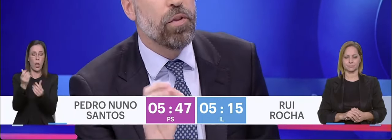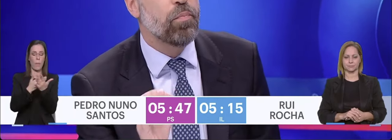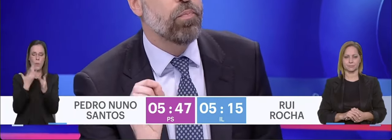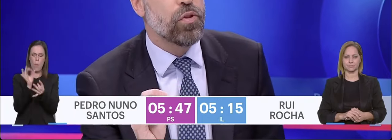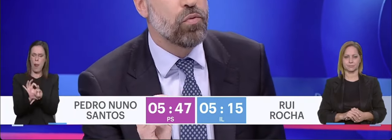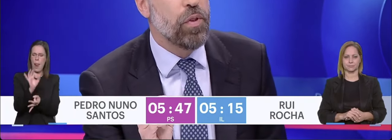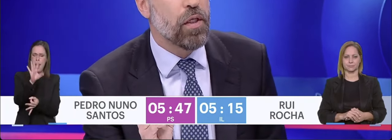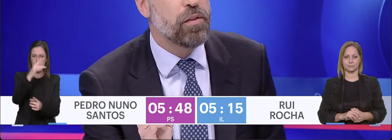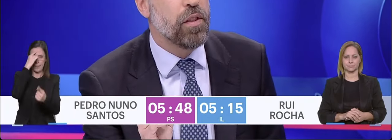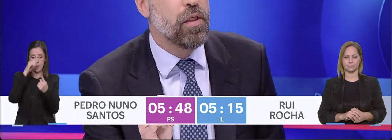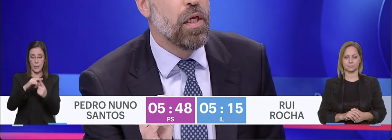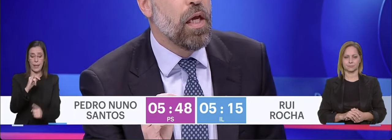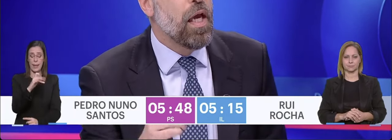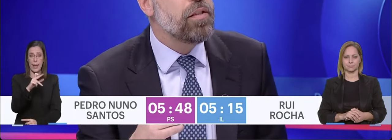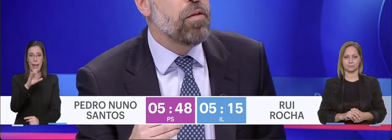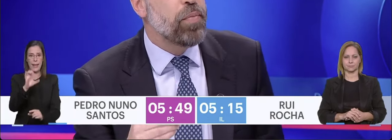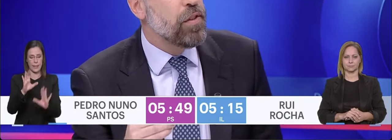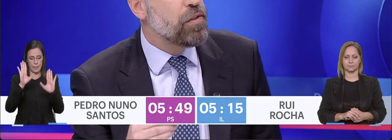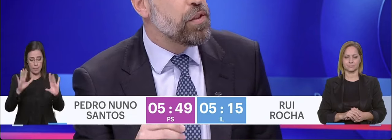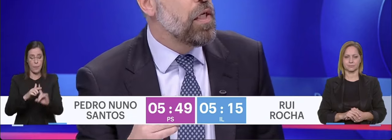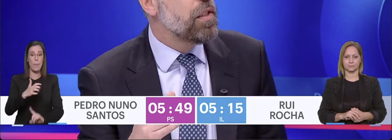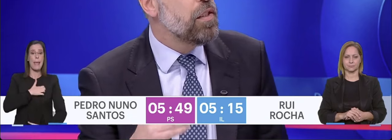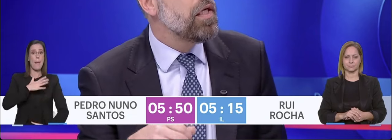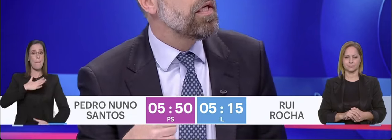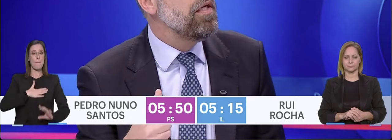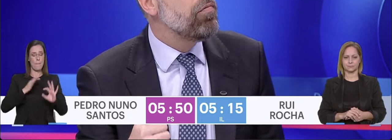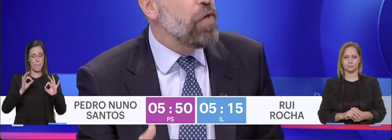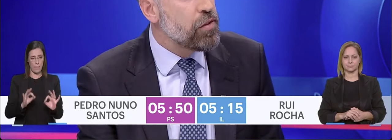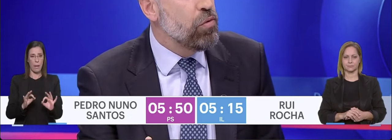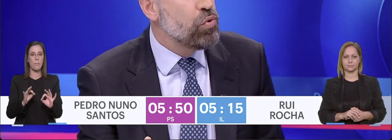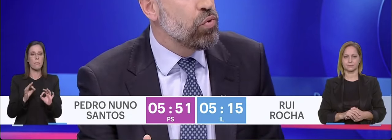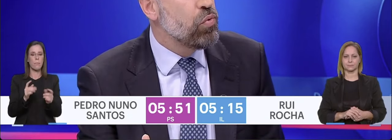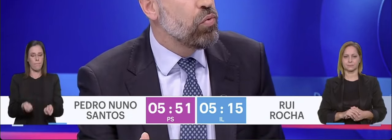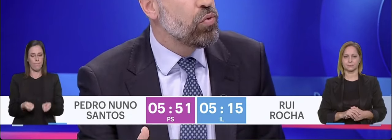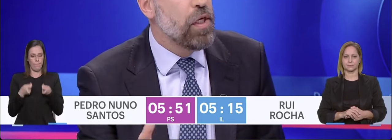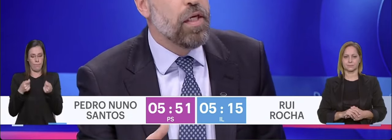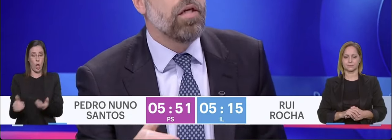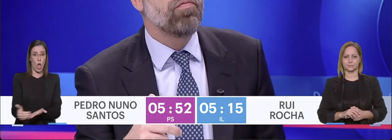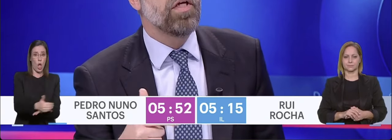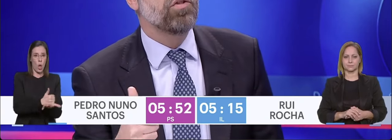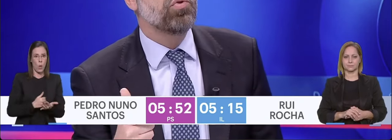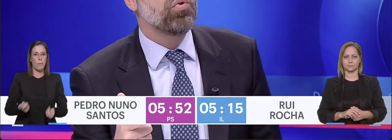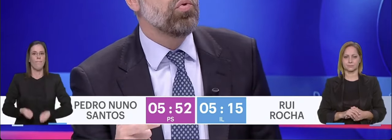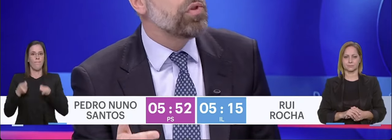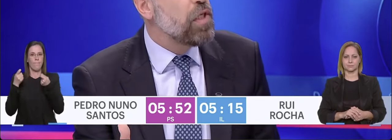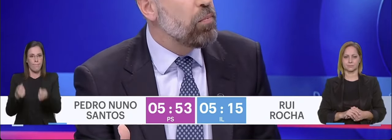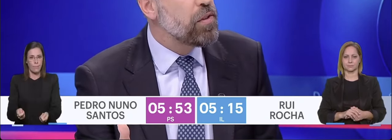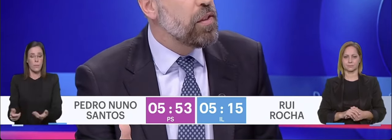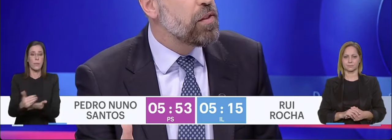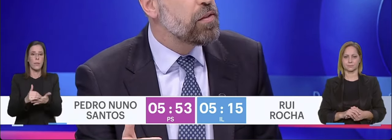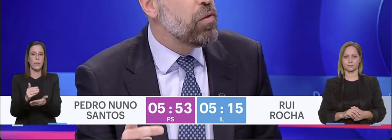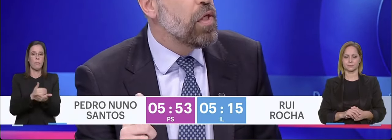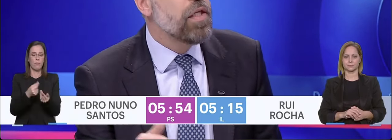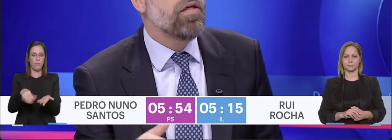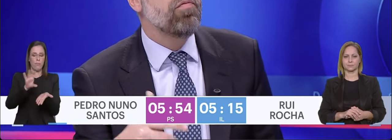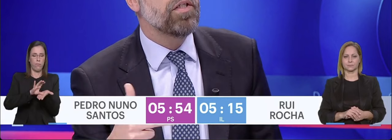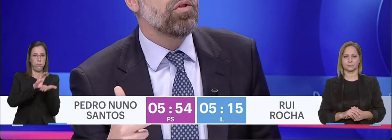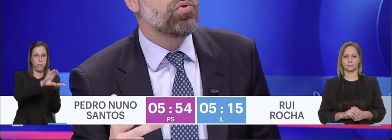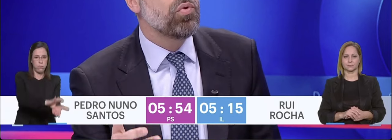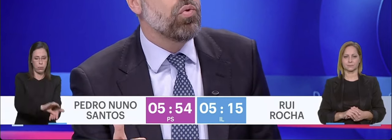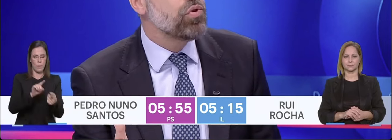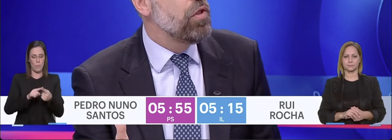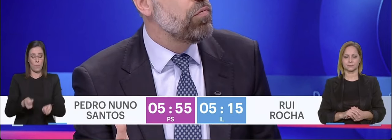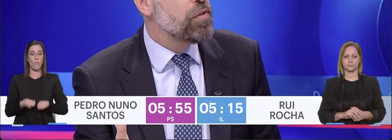dar este apontamento a propósito do irc as empresas que reinvestem os seus lucros que investem os seus lucros na capitalização que